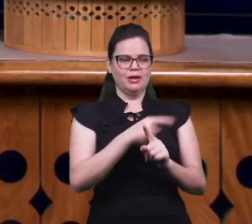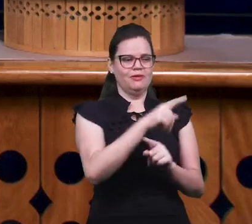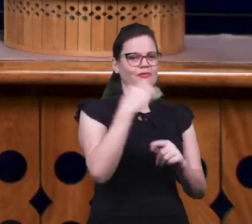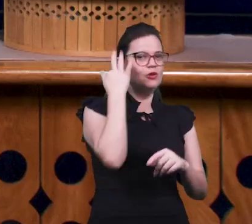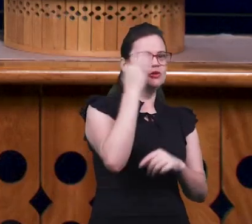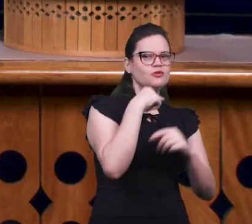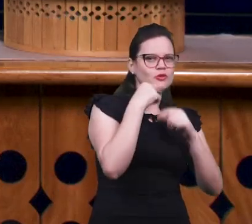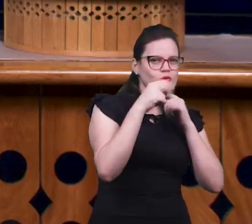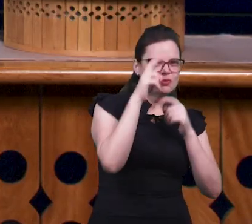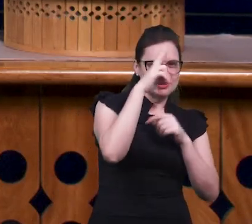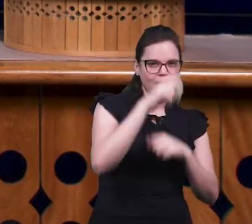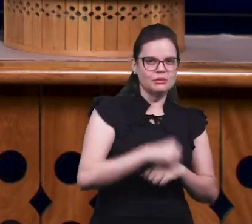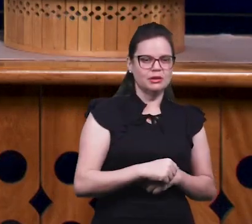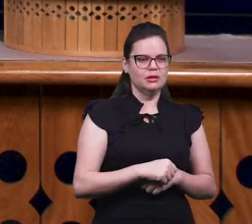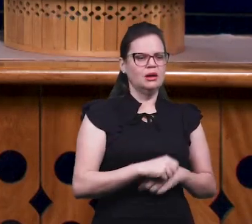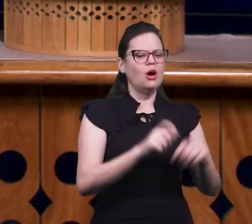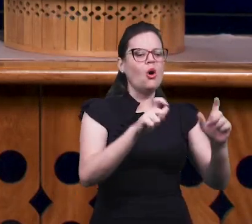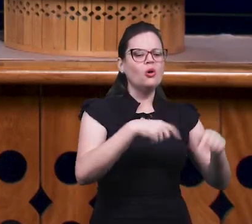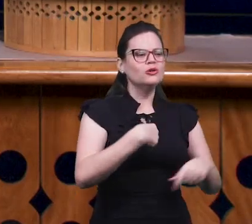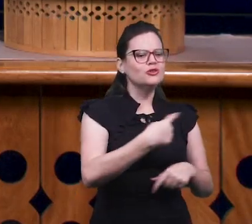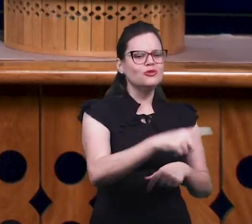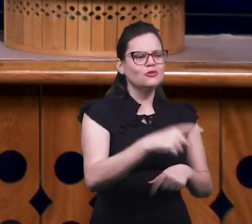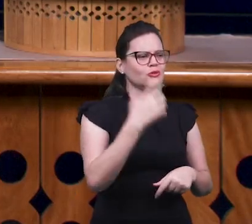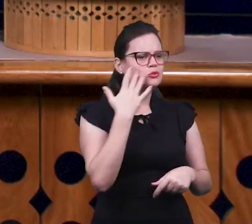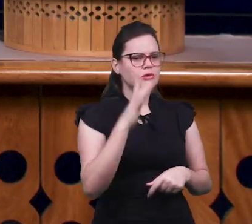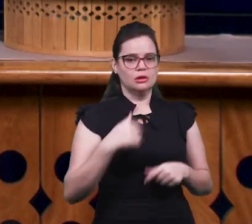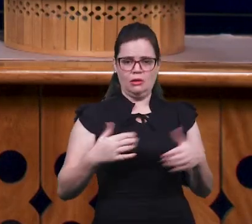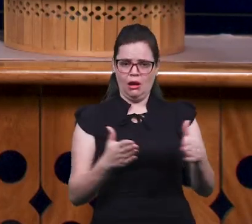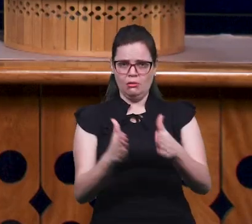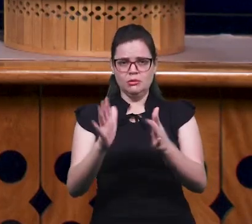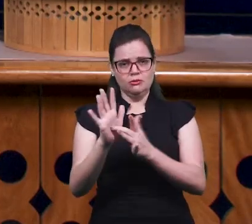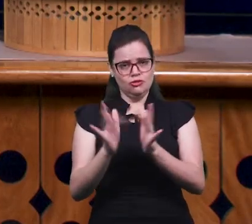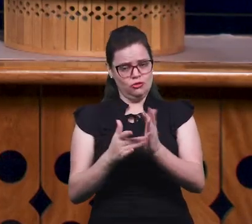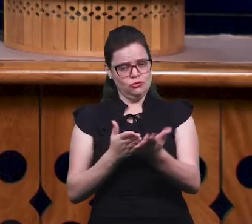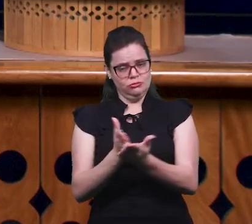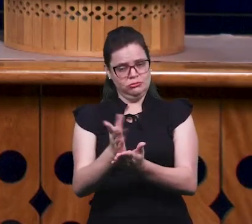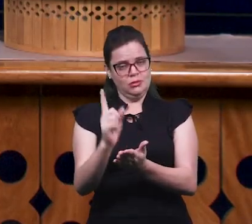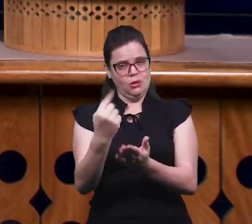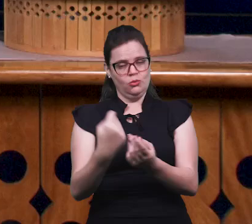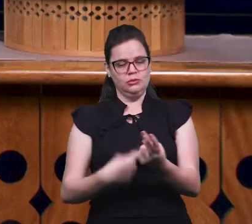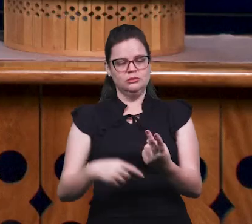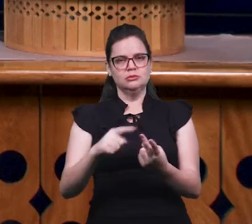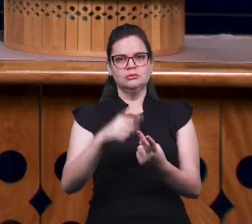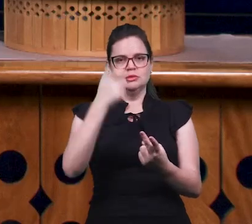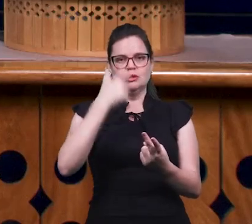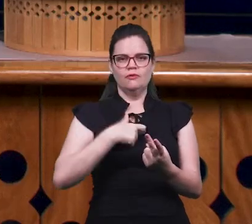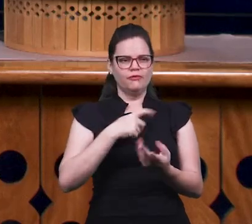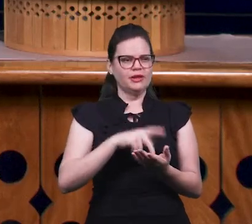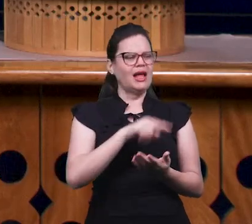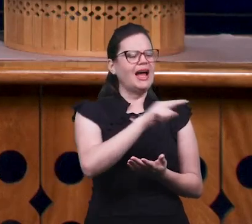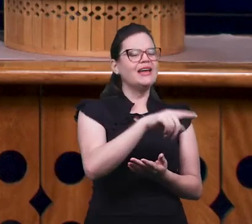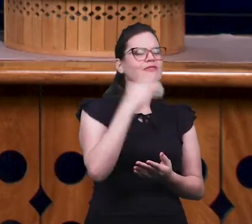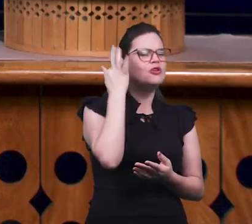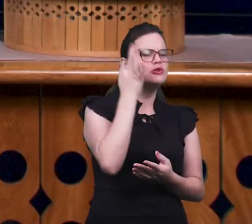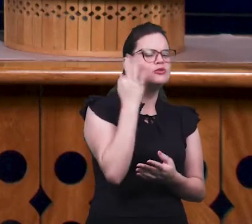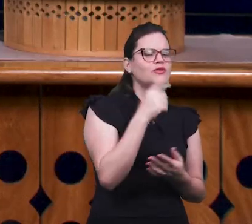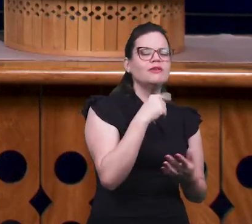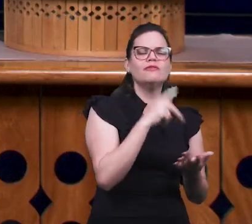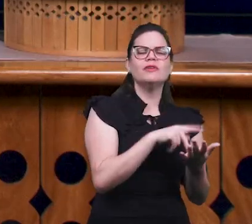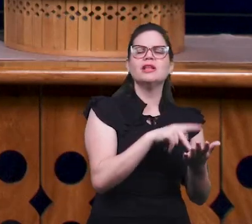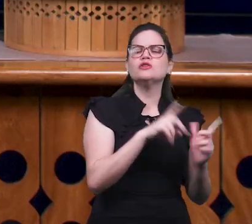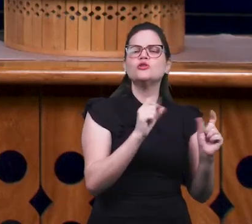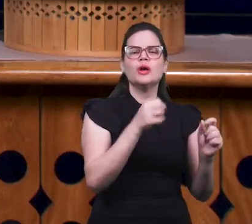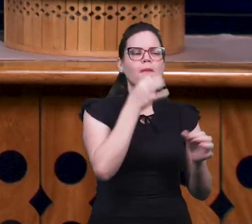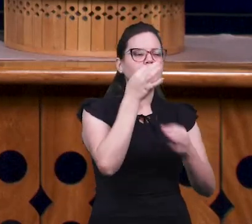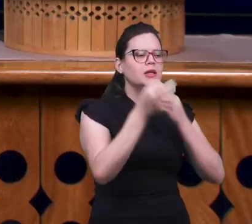a verdade, que a filosofia não descobre a verdade, quando descobre, muitos falam, quando a filosofia descobre a verdade, acabou a filosofia, né? E a